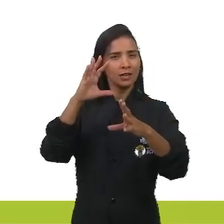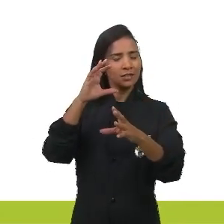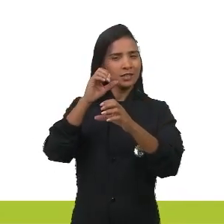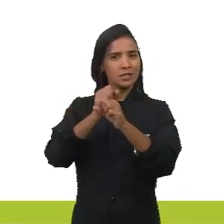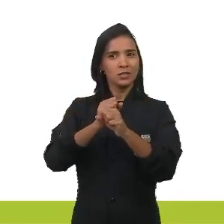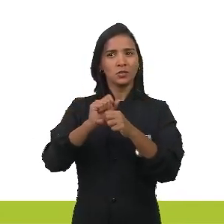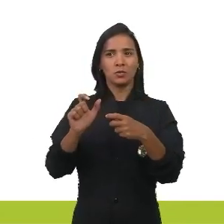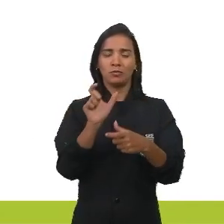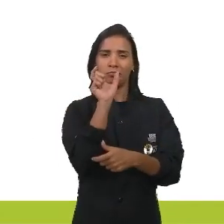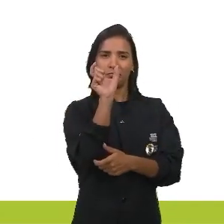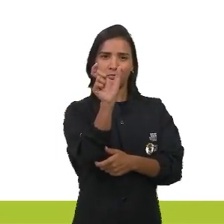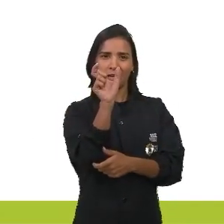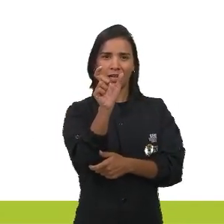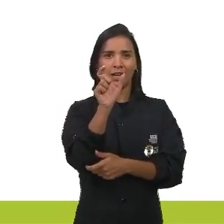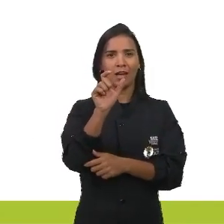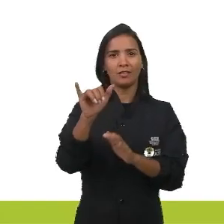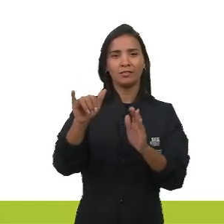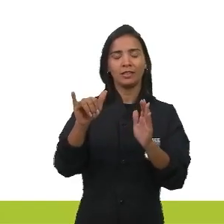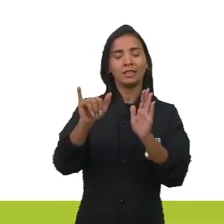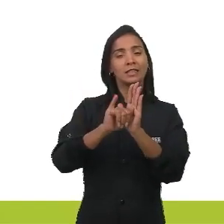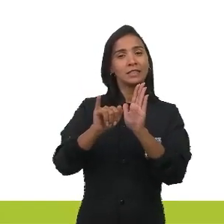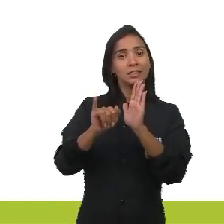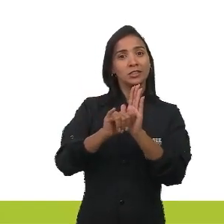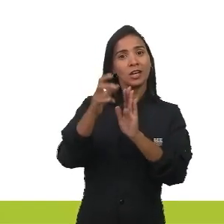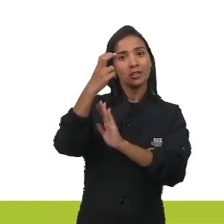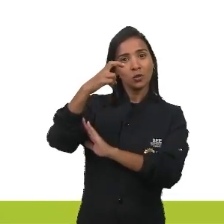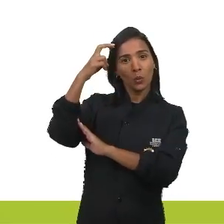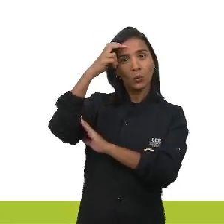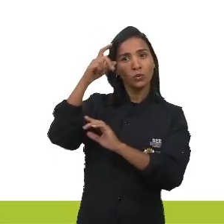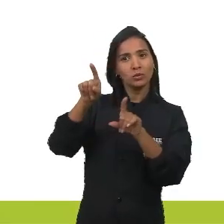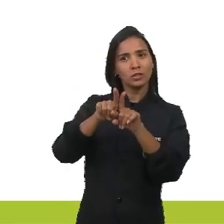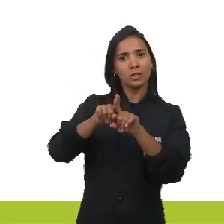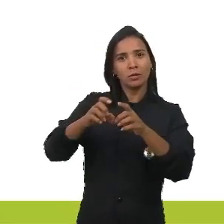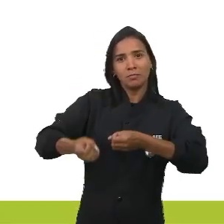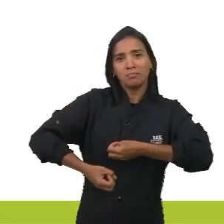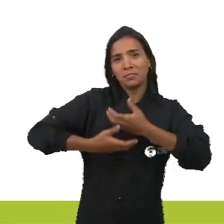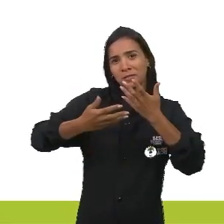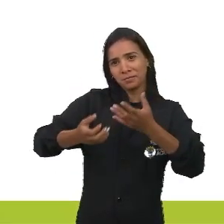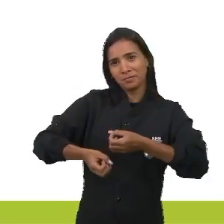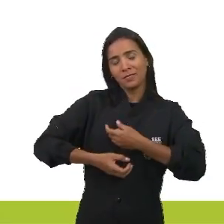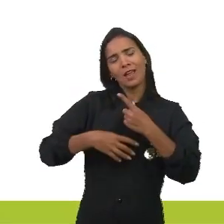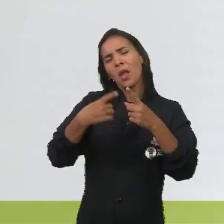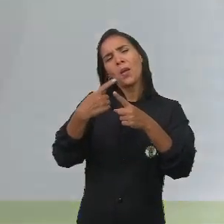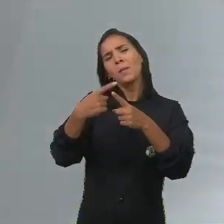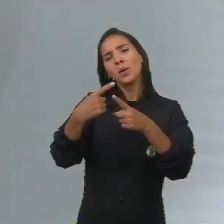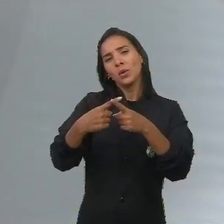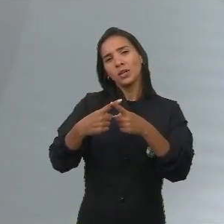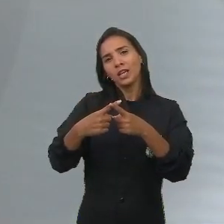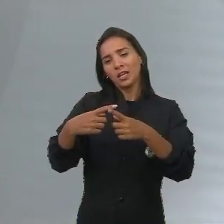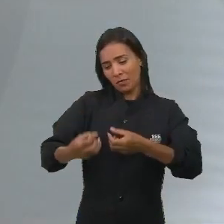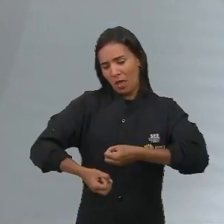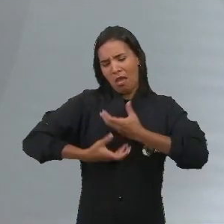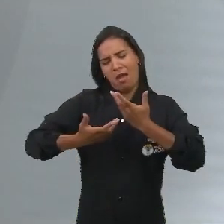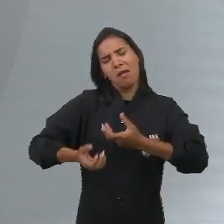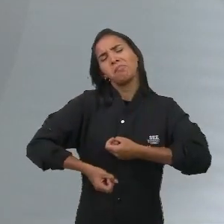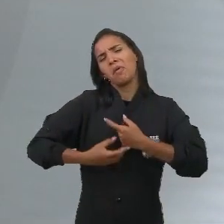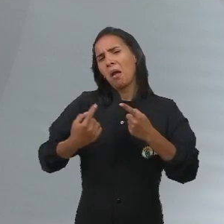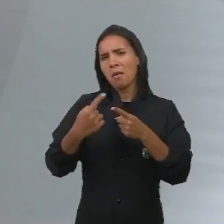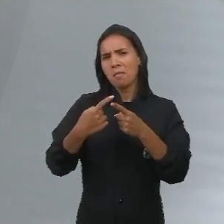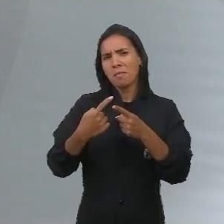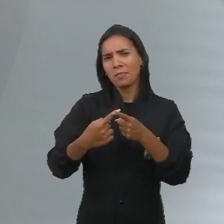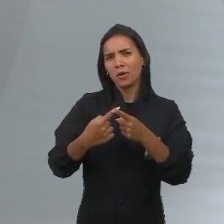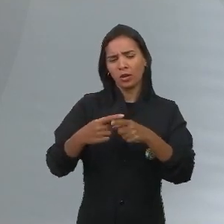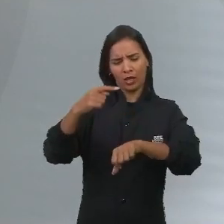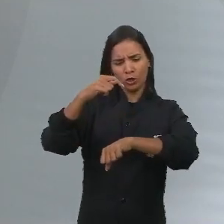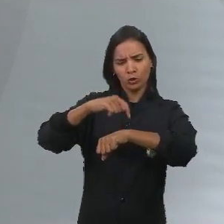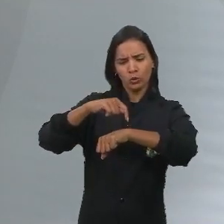palavr identidade cultura e expressão expressão por quê Porque a partir do momento em que